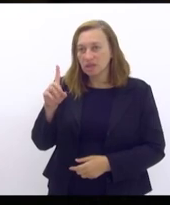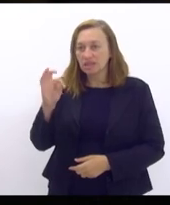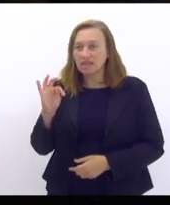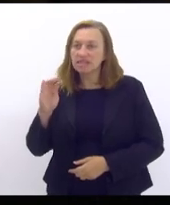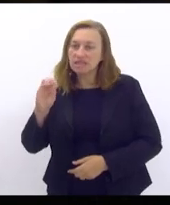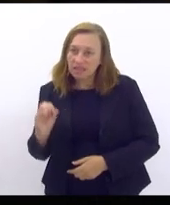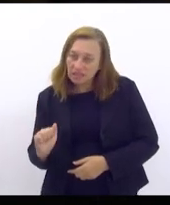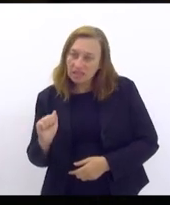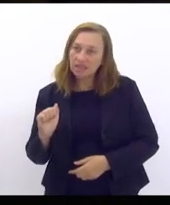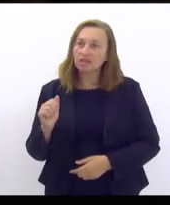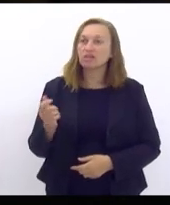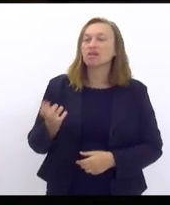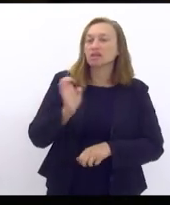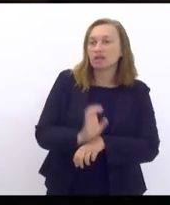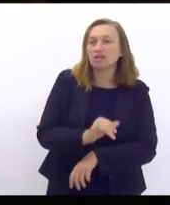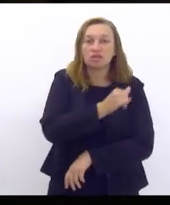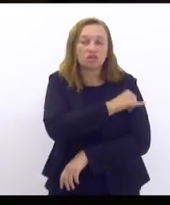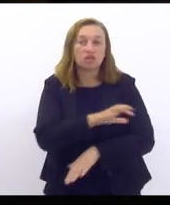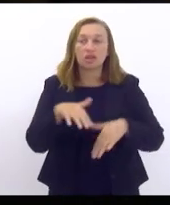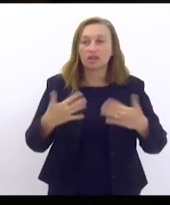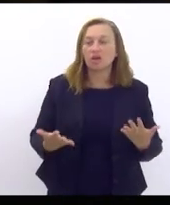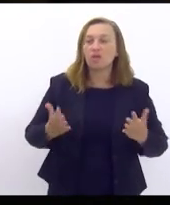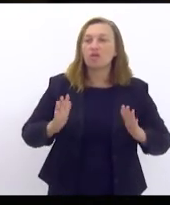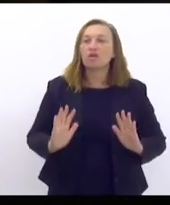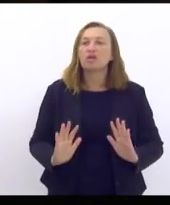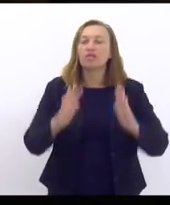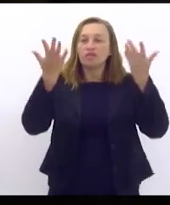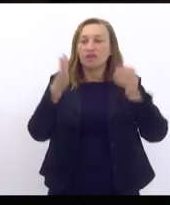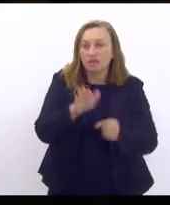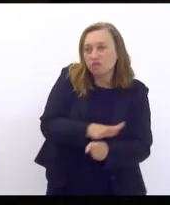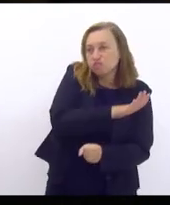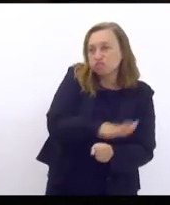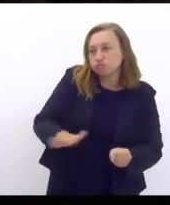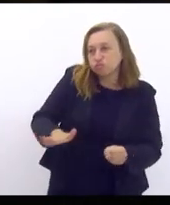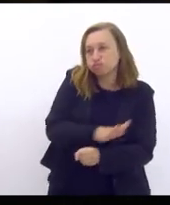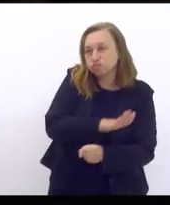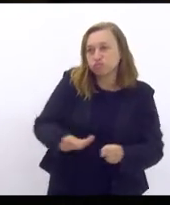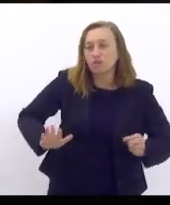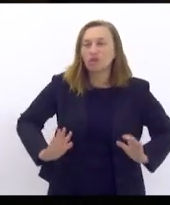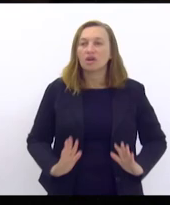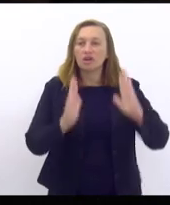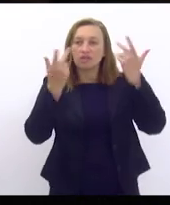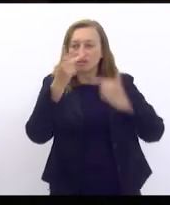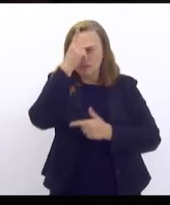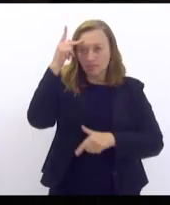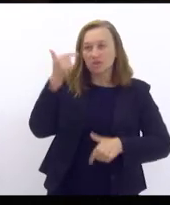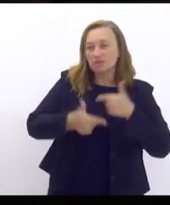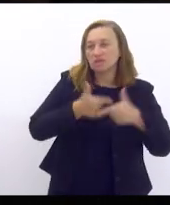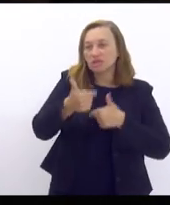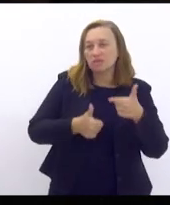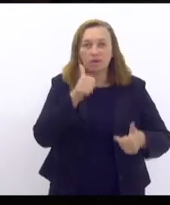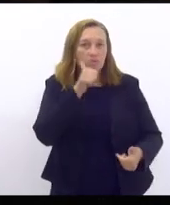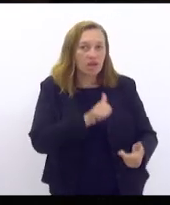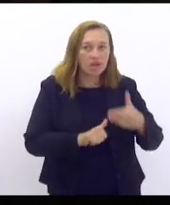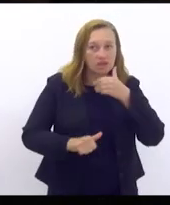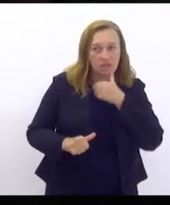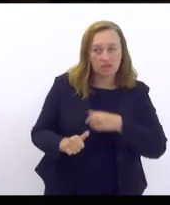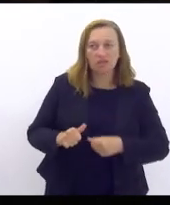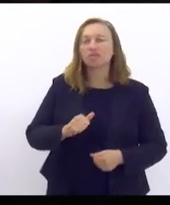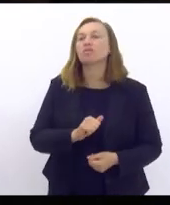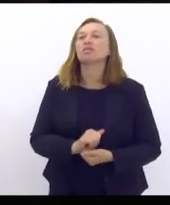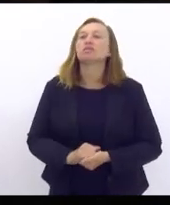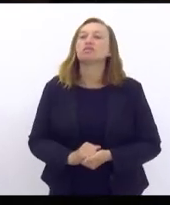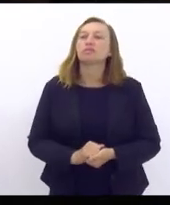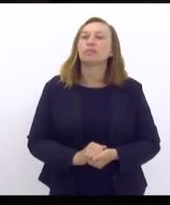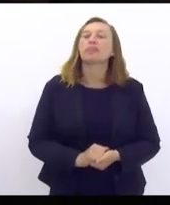nosso estado do Rio de Janeiro. Então, viva a Feira de São Cristóvão, viva os trabalhadores e as trabalhadoras da Feira de